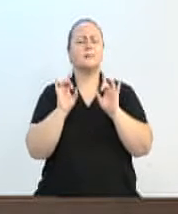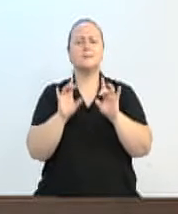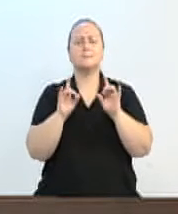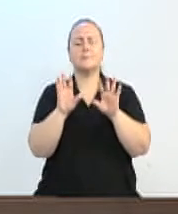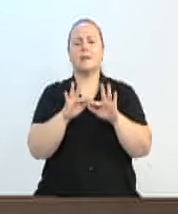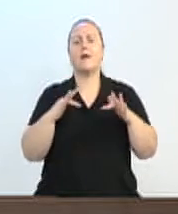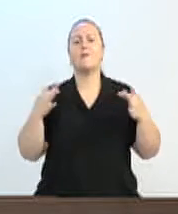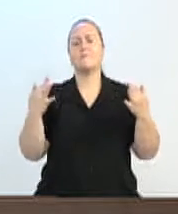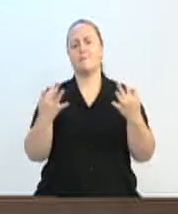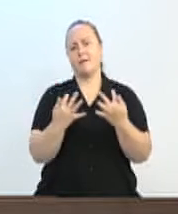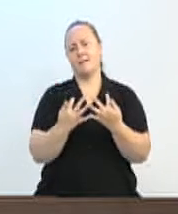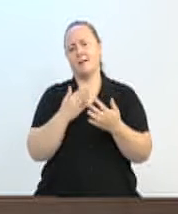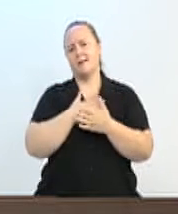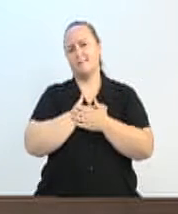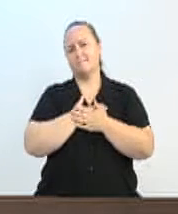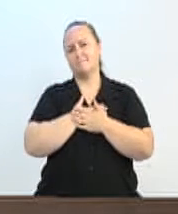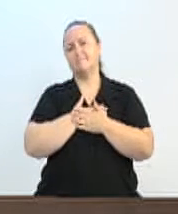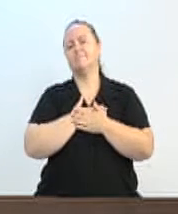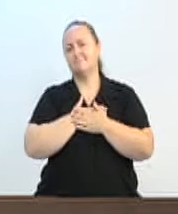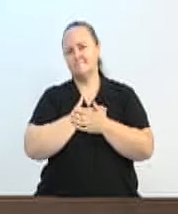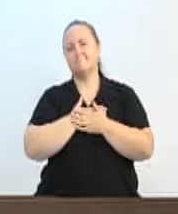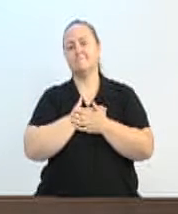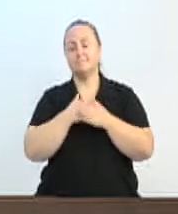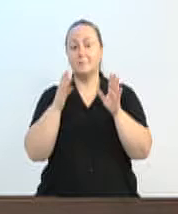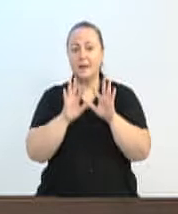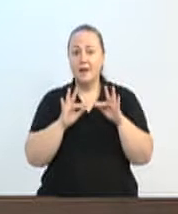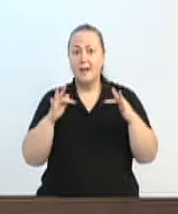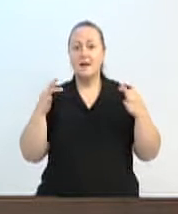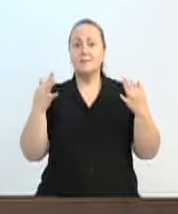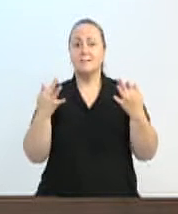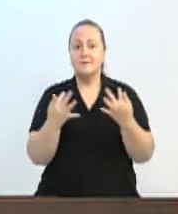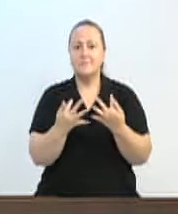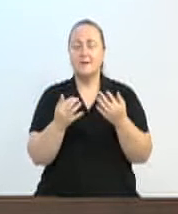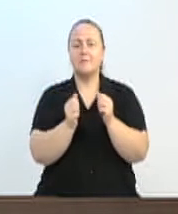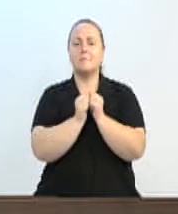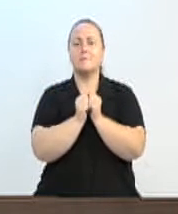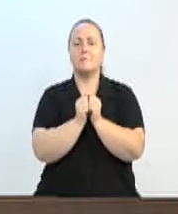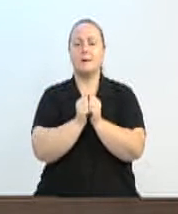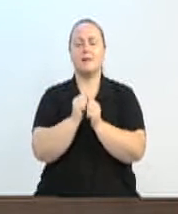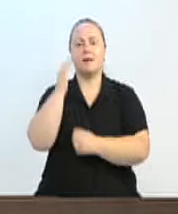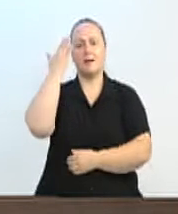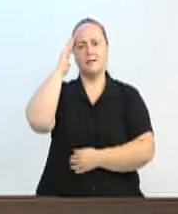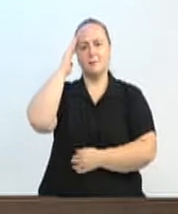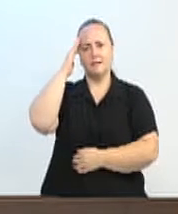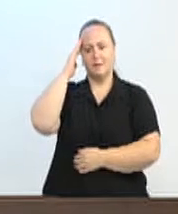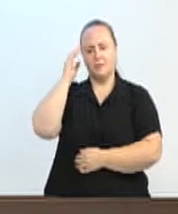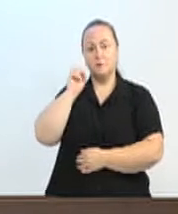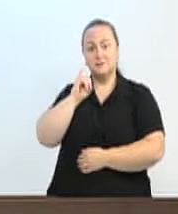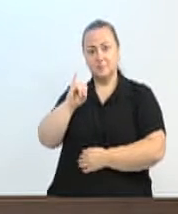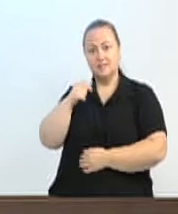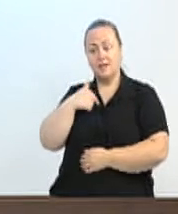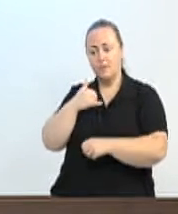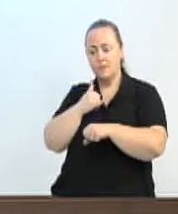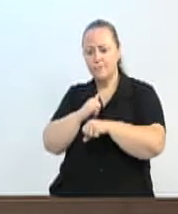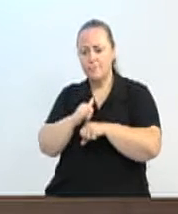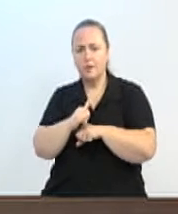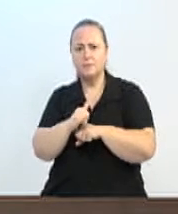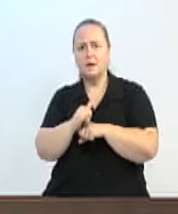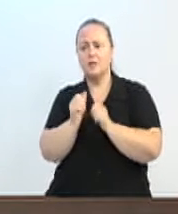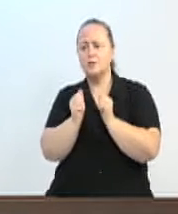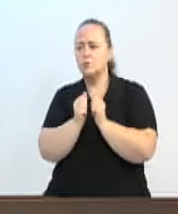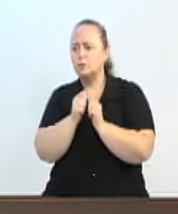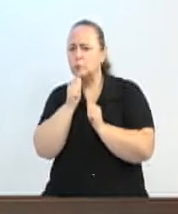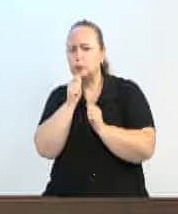e a minha família é a minha família que entendeu a minha ausência hoje eu me